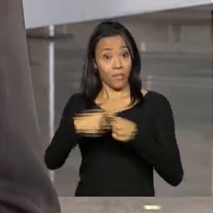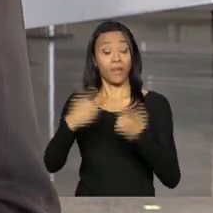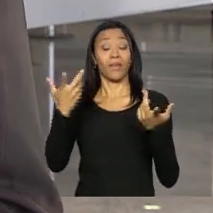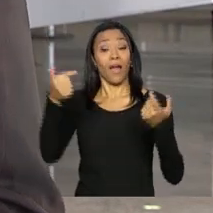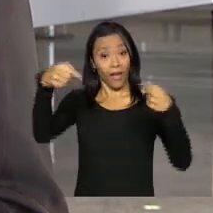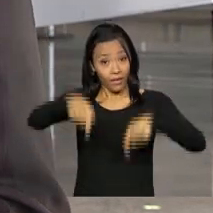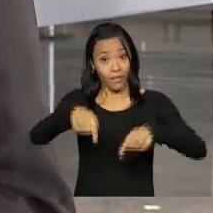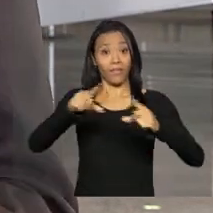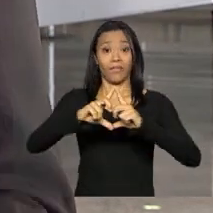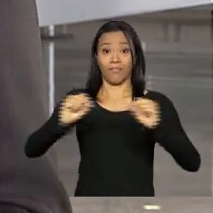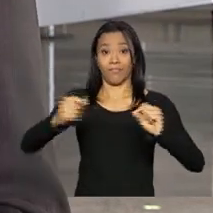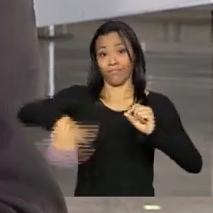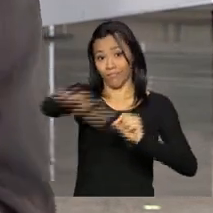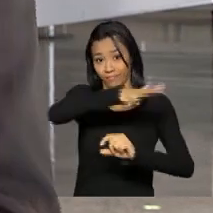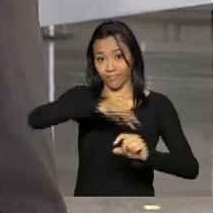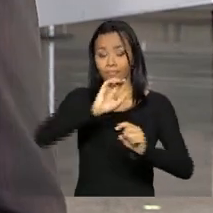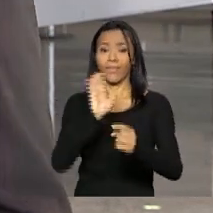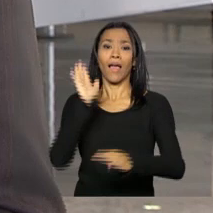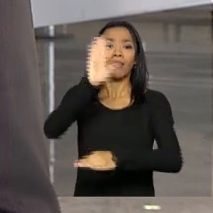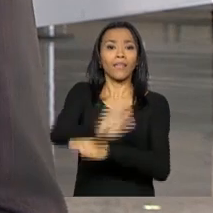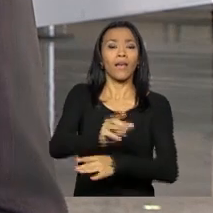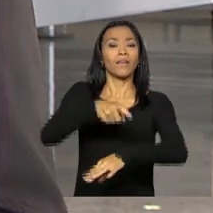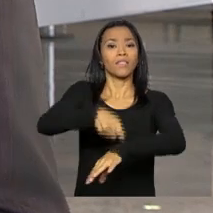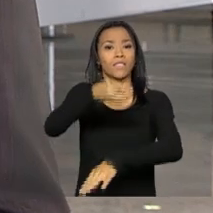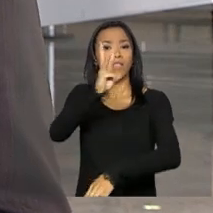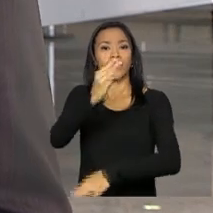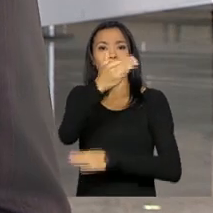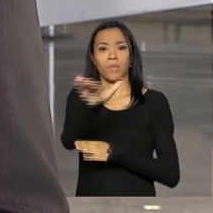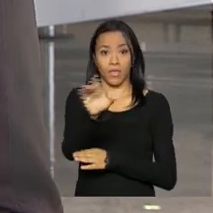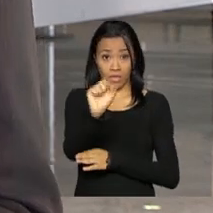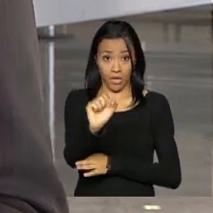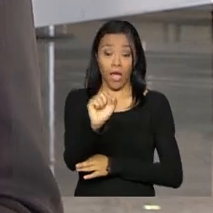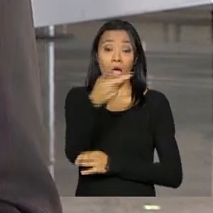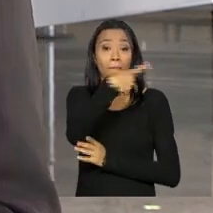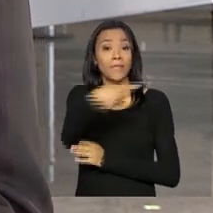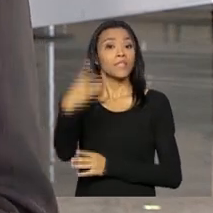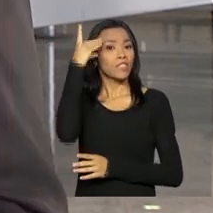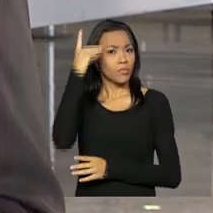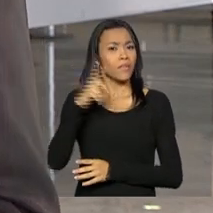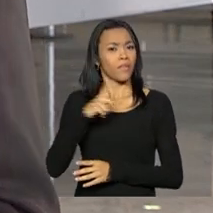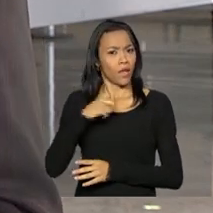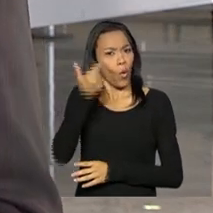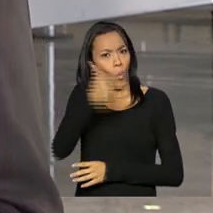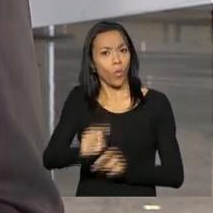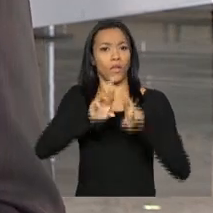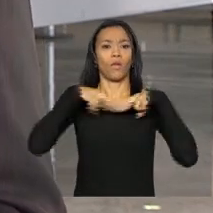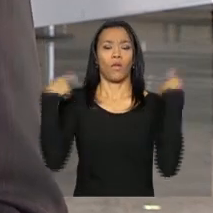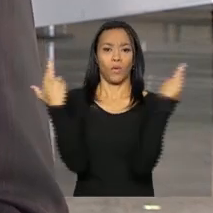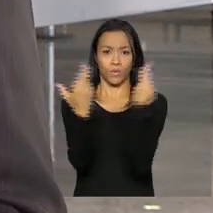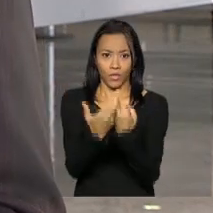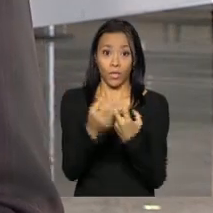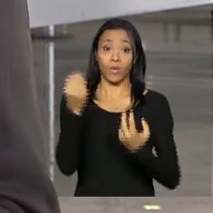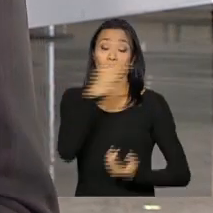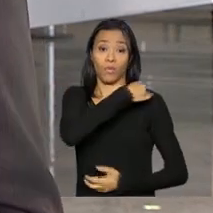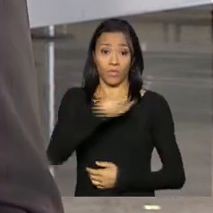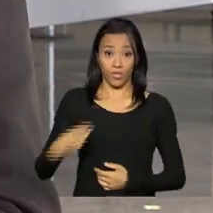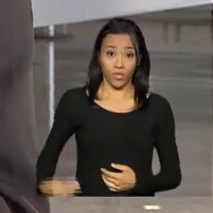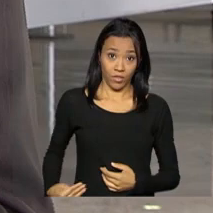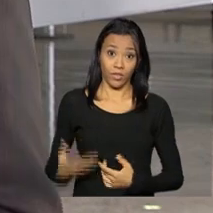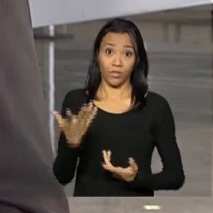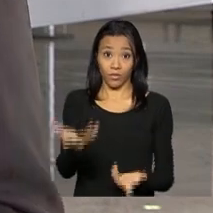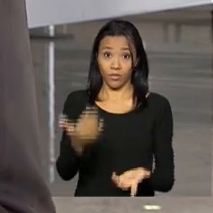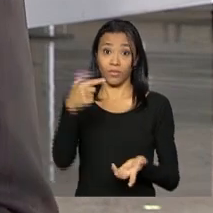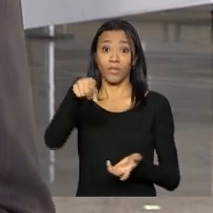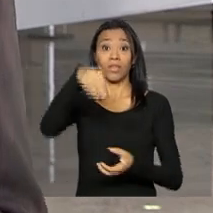no Palácio do Planalto. Já à tarde, às 3h30 da tarde, a presidenta Dilma se reúne com o ministro-chefe da Secretaria de Governo da Presidência,